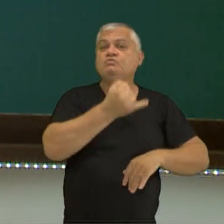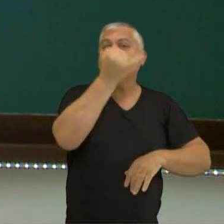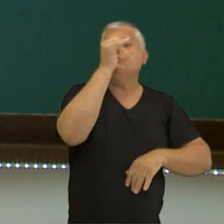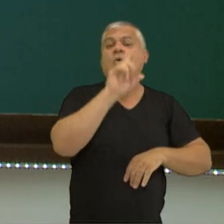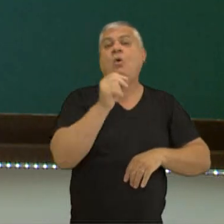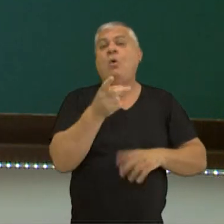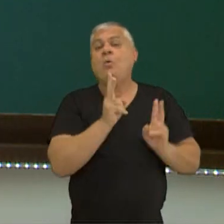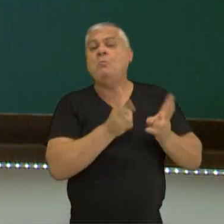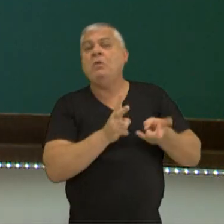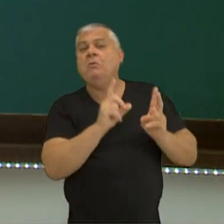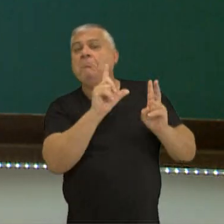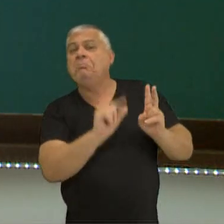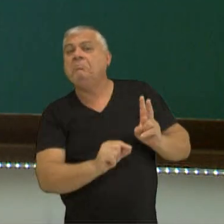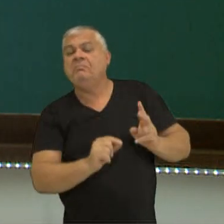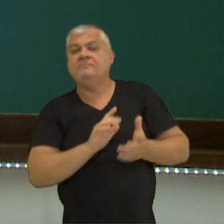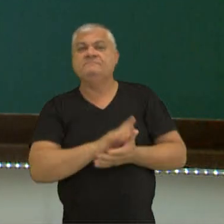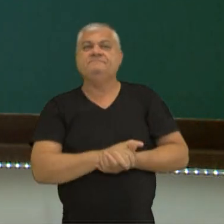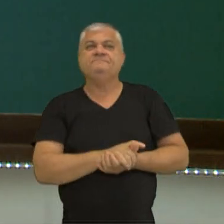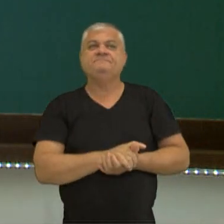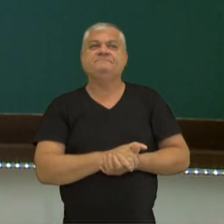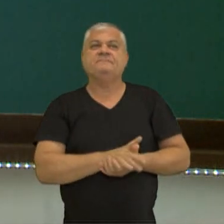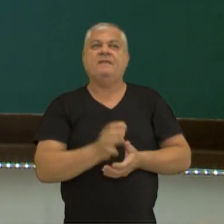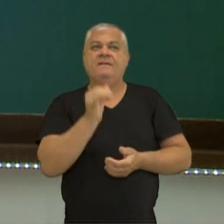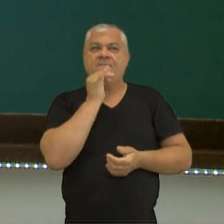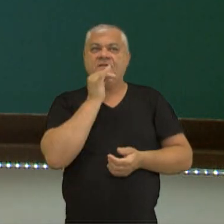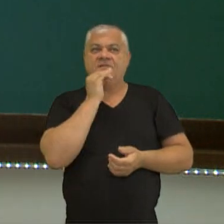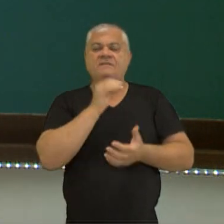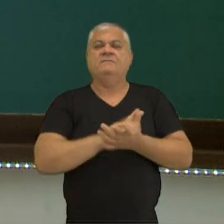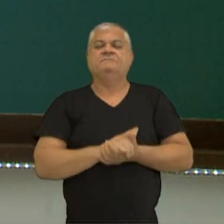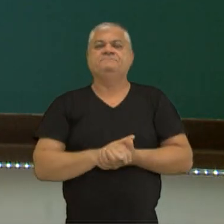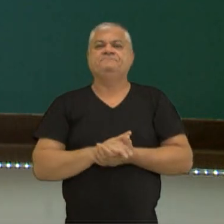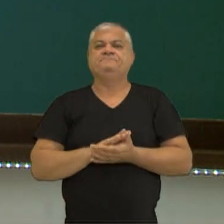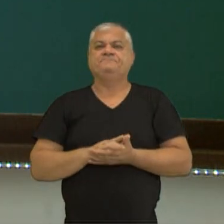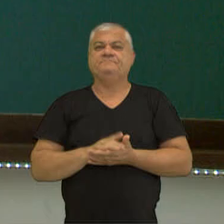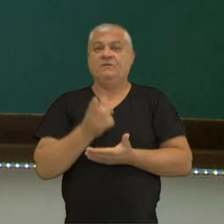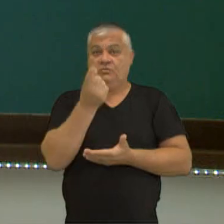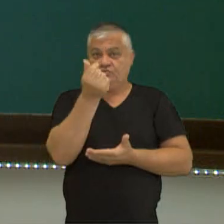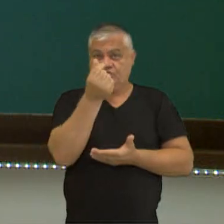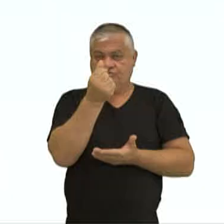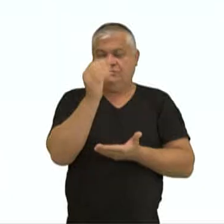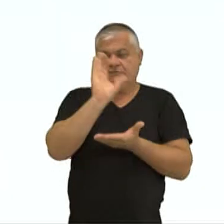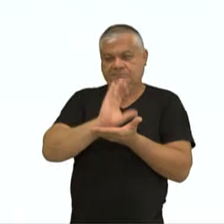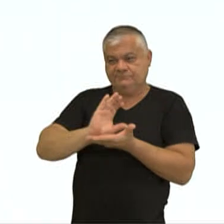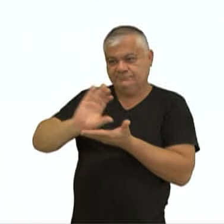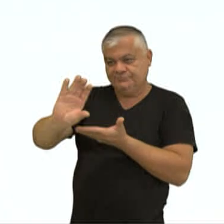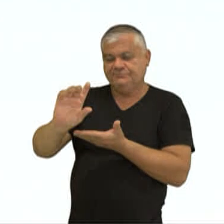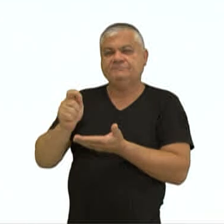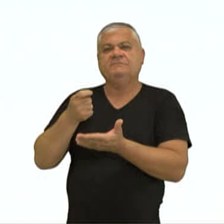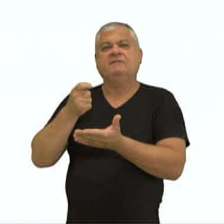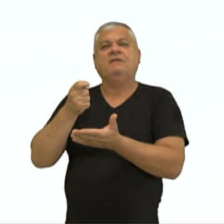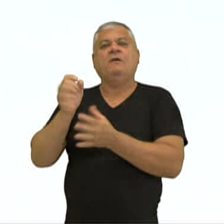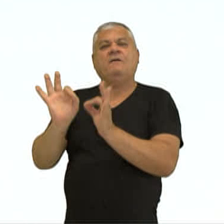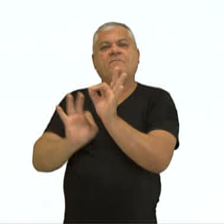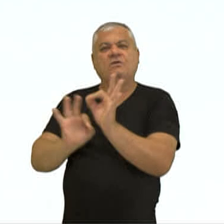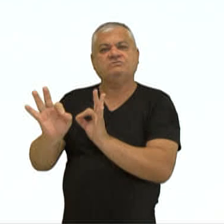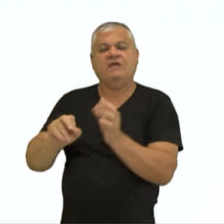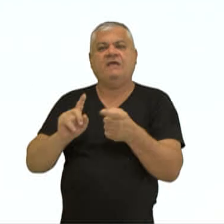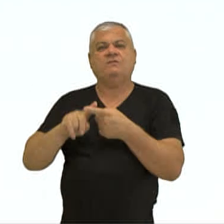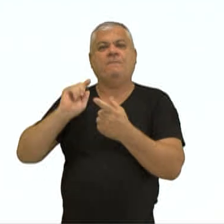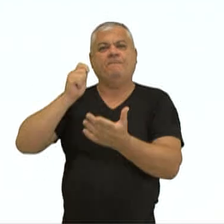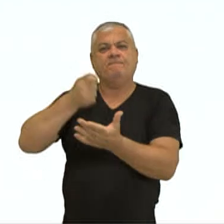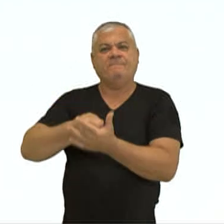liquidez menor. Por exemplo, a quantia captada é utilizada para financiamento de projetos, pagamentos de dívida, desenvolvimento em